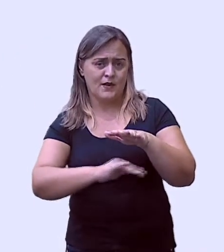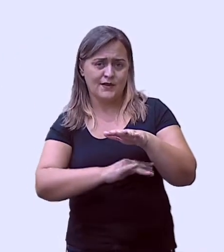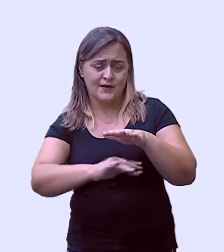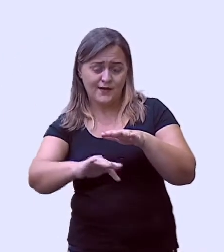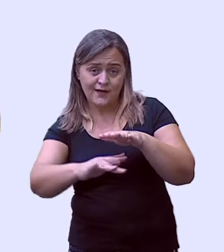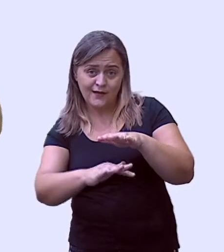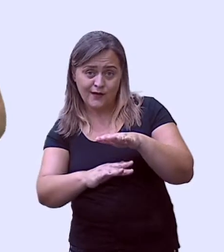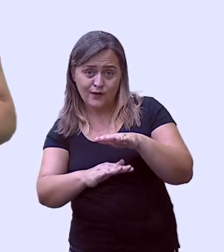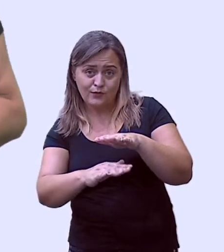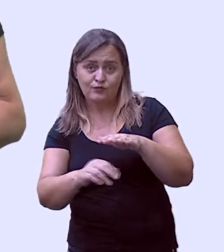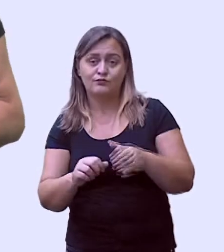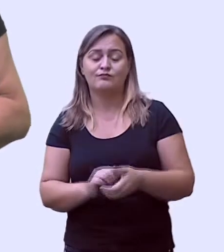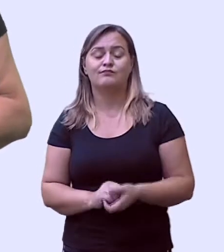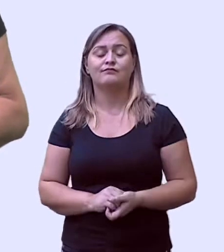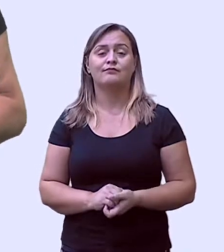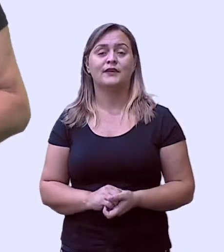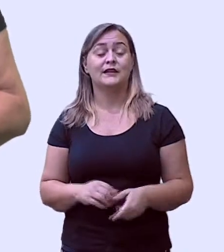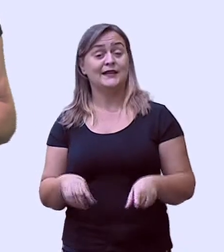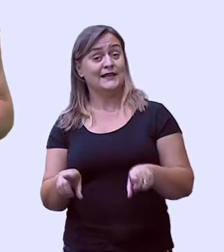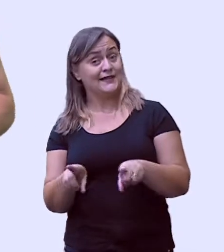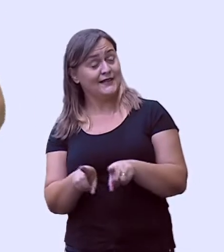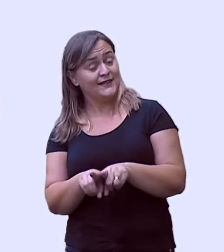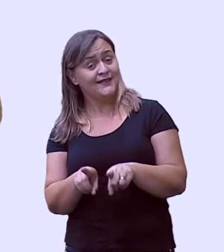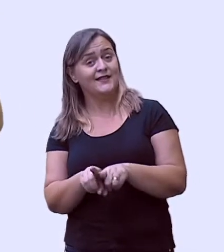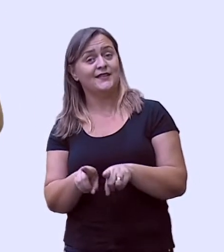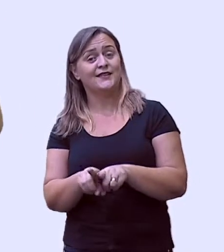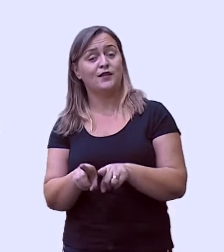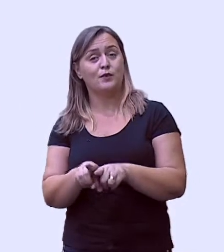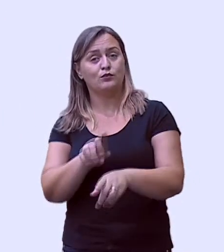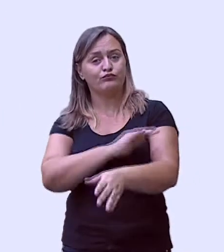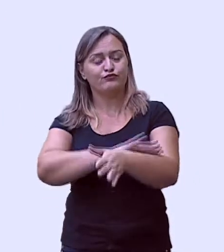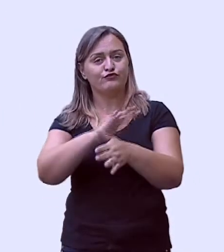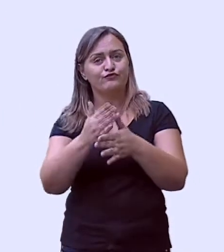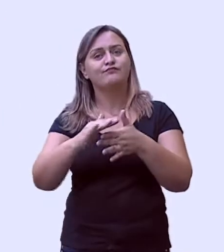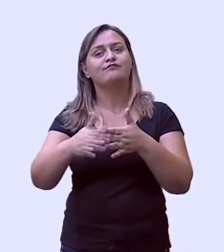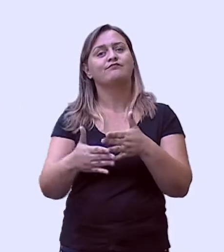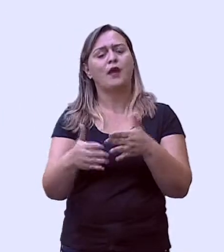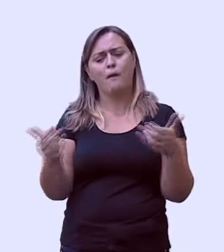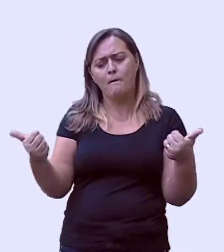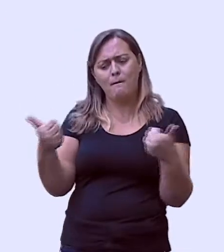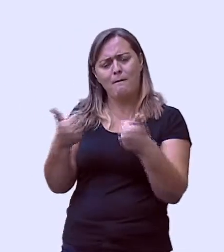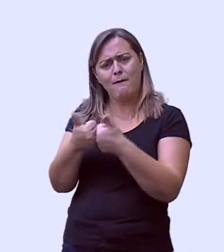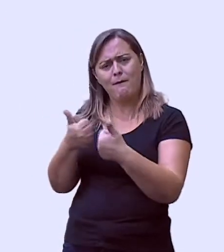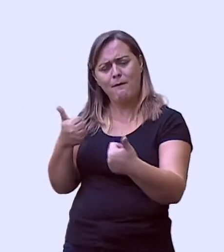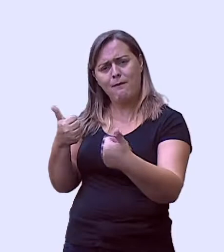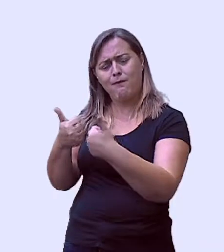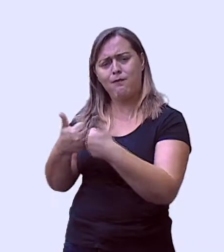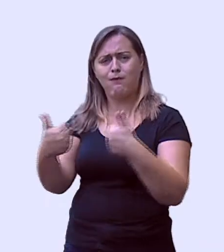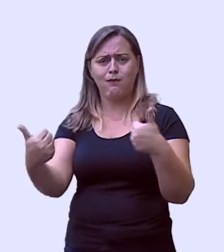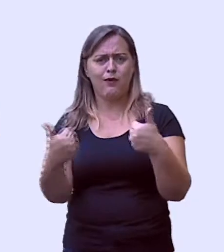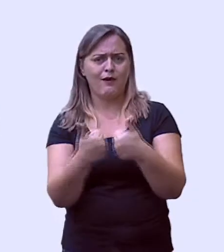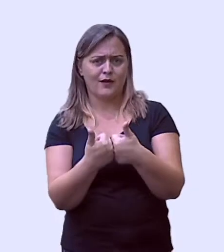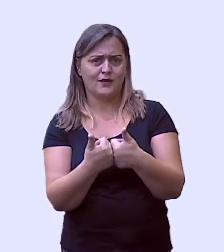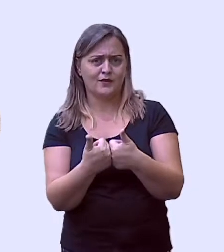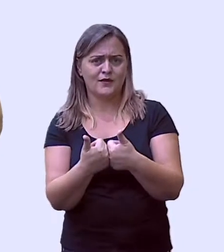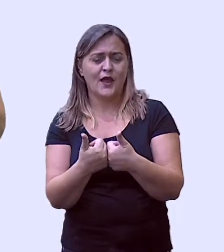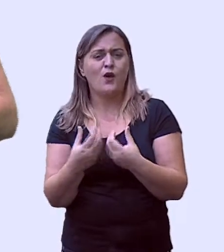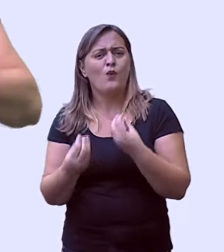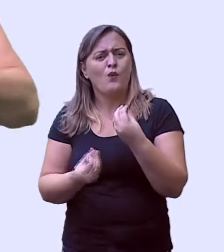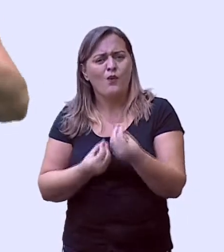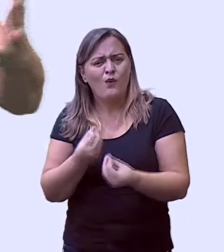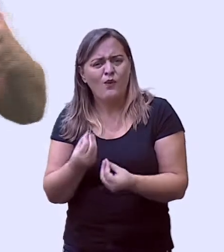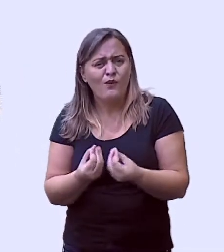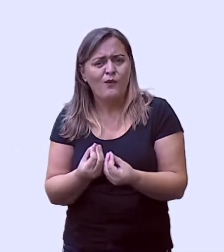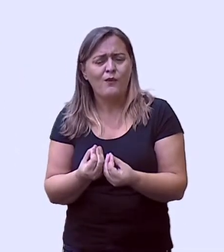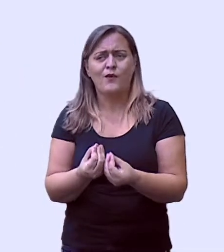É bacana da gente entender, não é? Olha só quanta transição a gente vai ter da biodiversidade deste